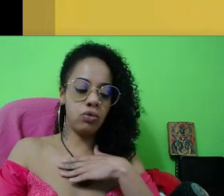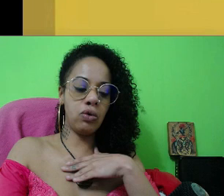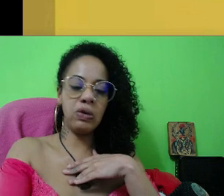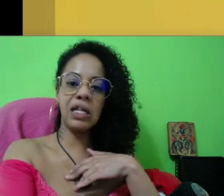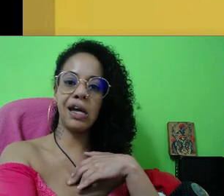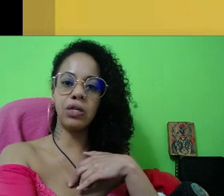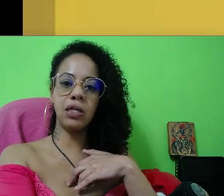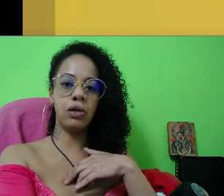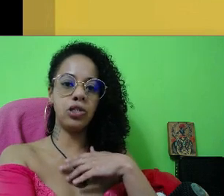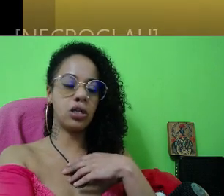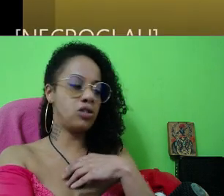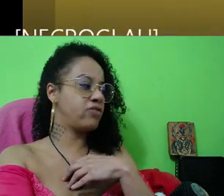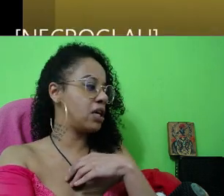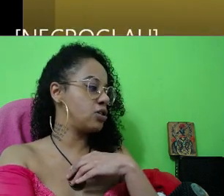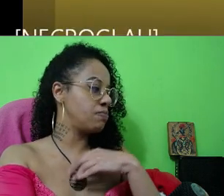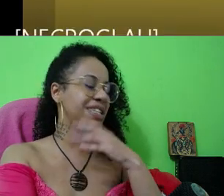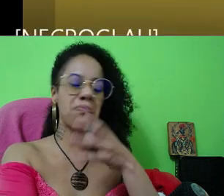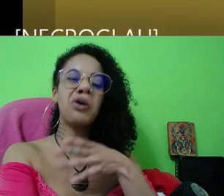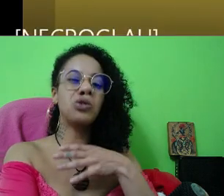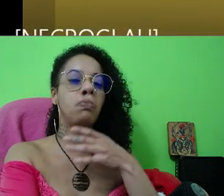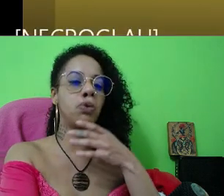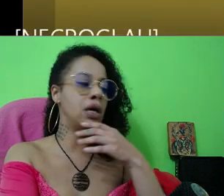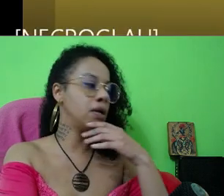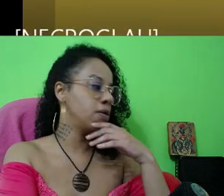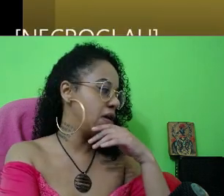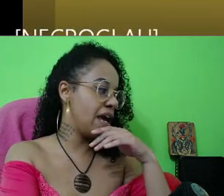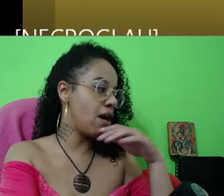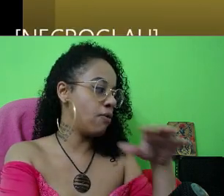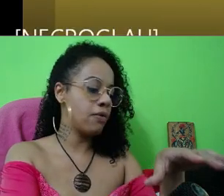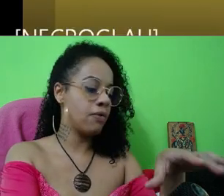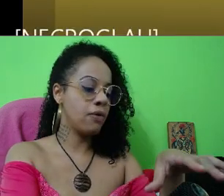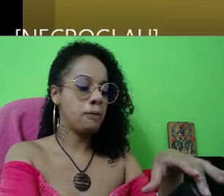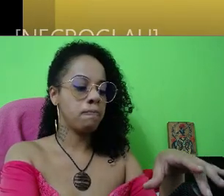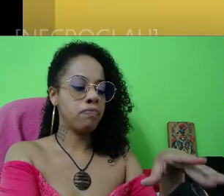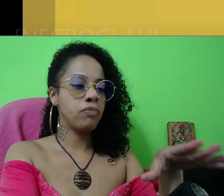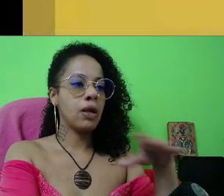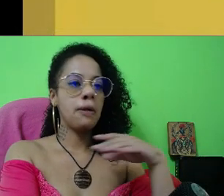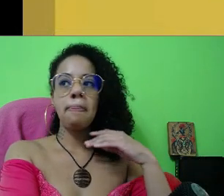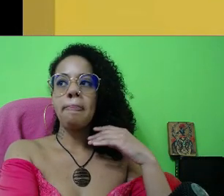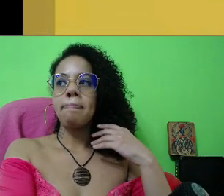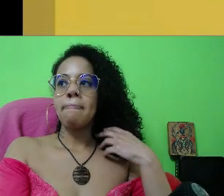eu não entendo essa lógica de verdade mas é porque eu sou burra real